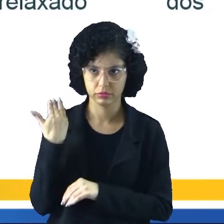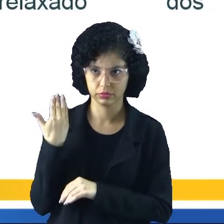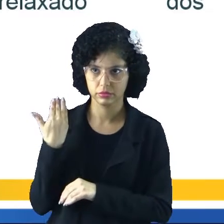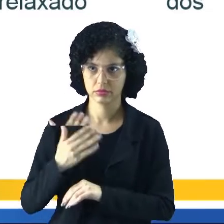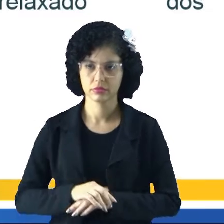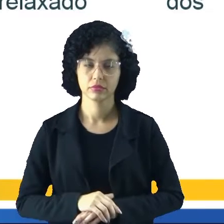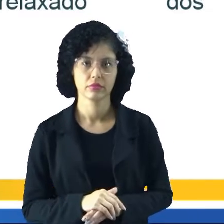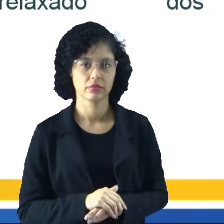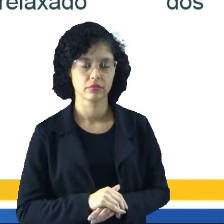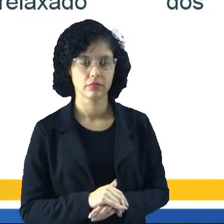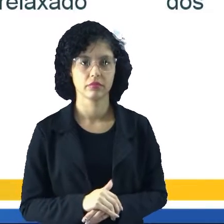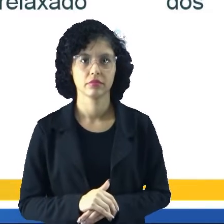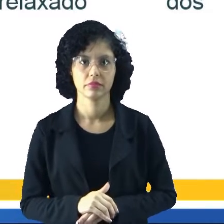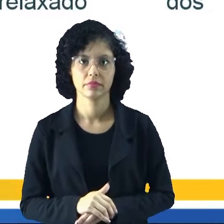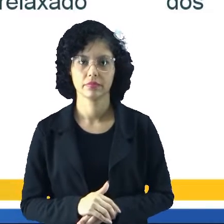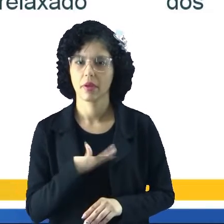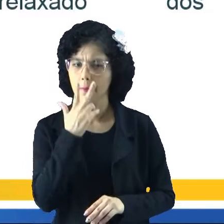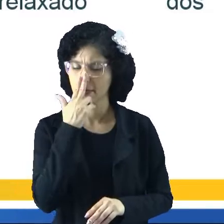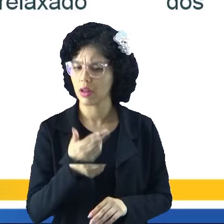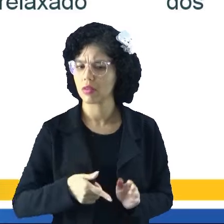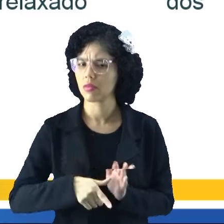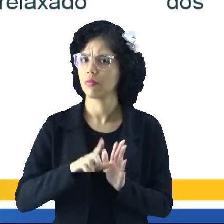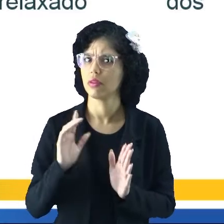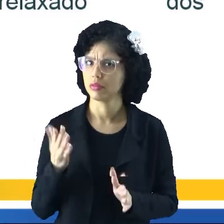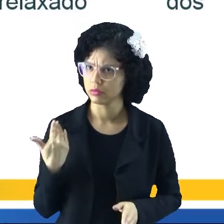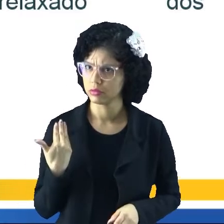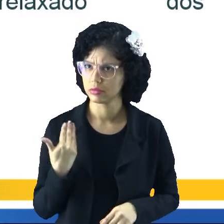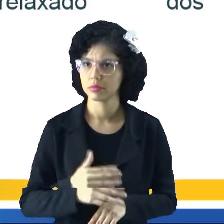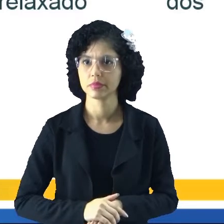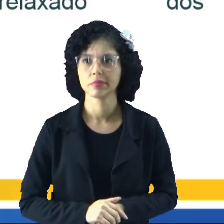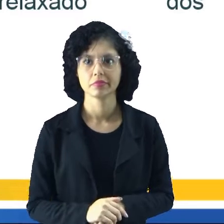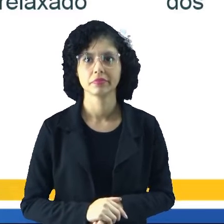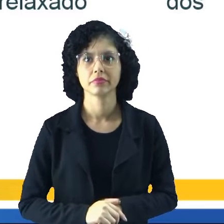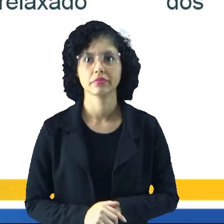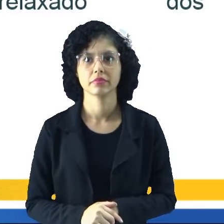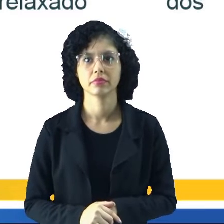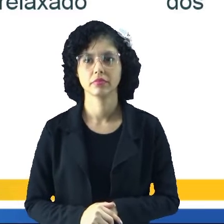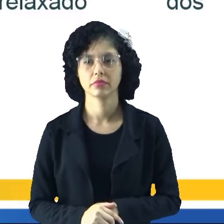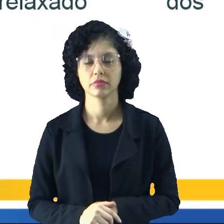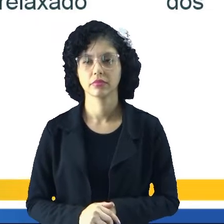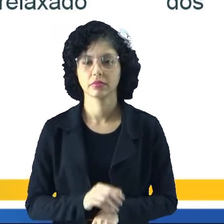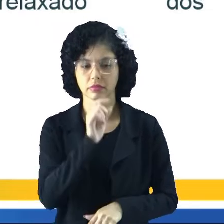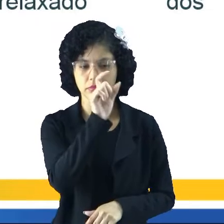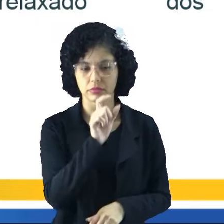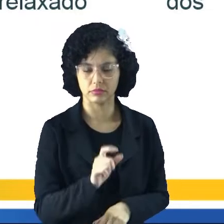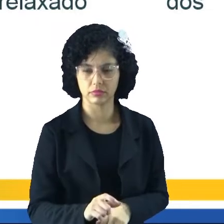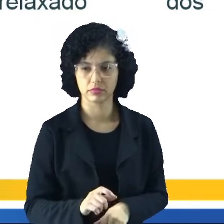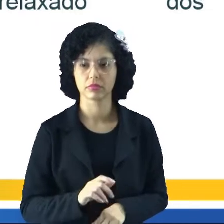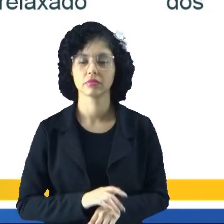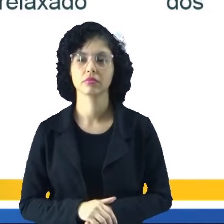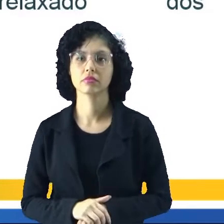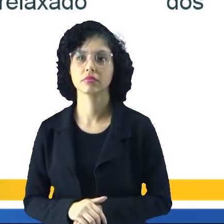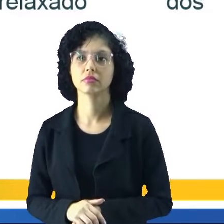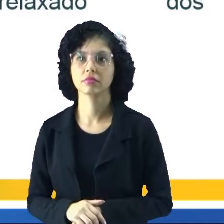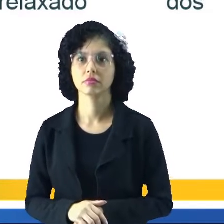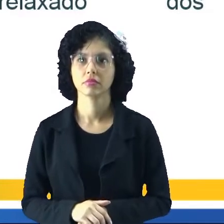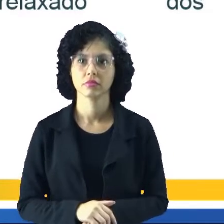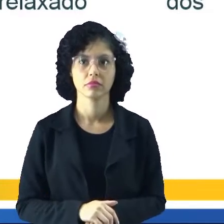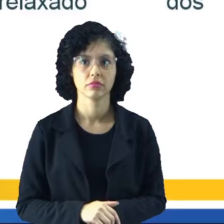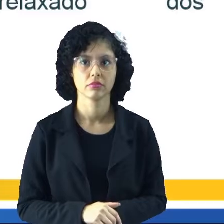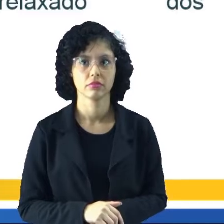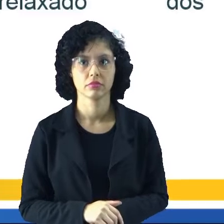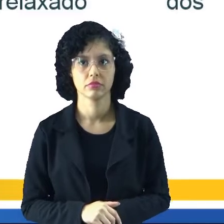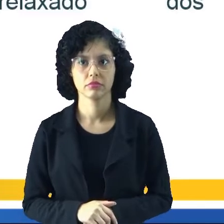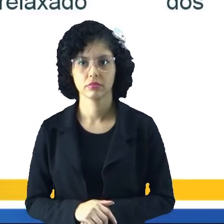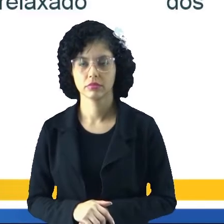quer dizer, né, já não é como antes. Aí o primeiro personagem ali da esquerda fala, Loreto